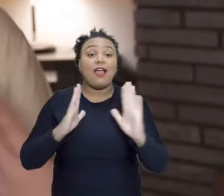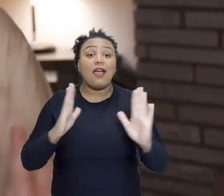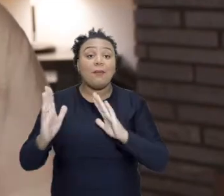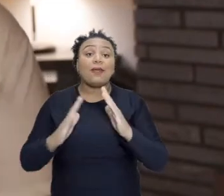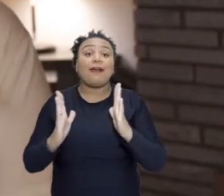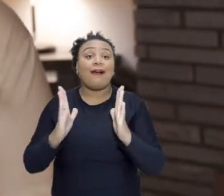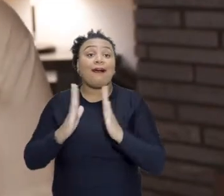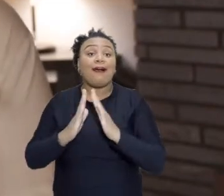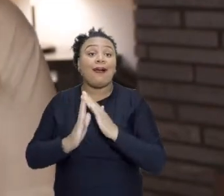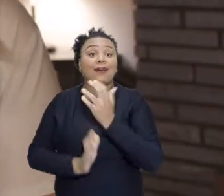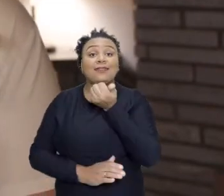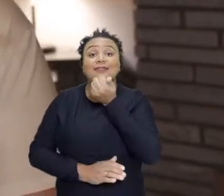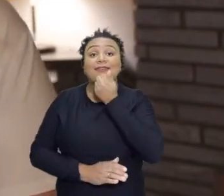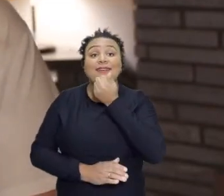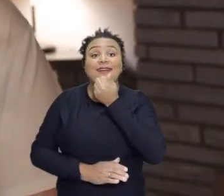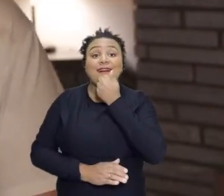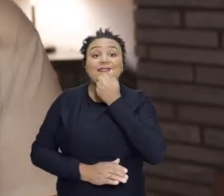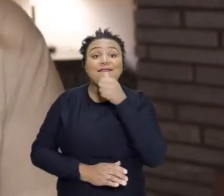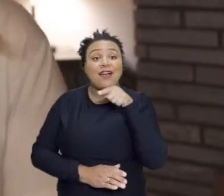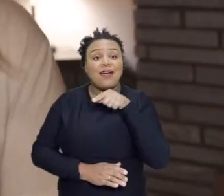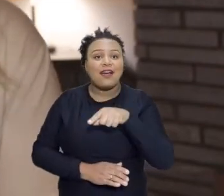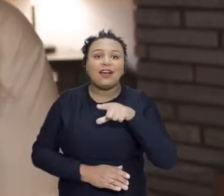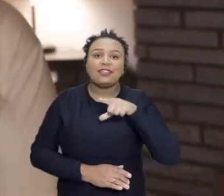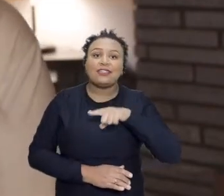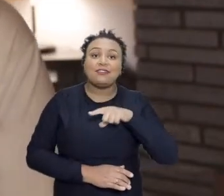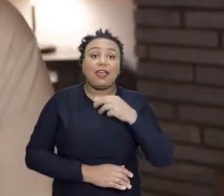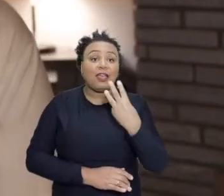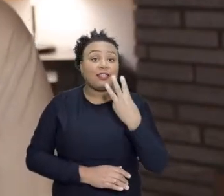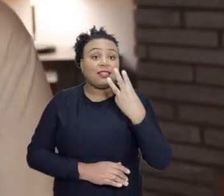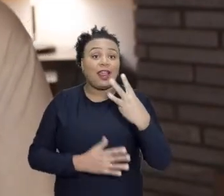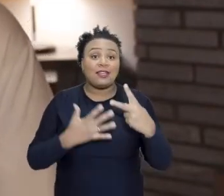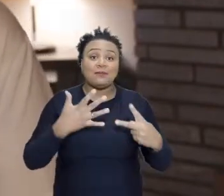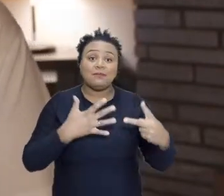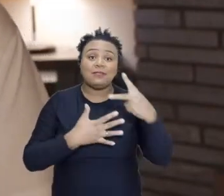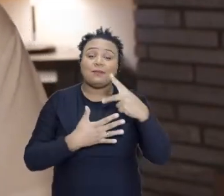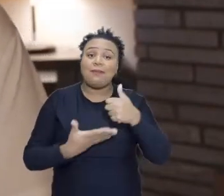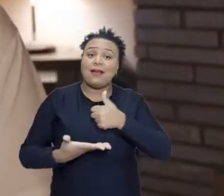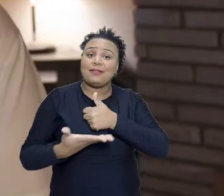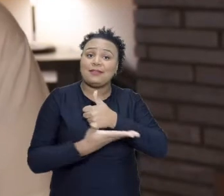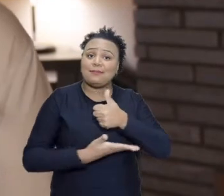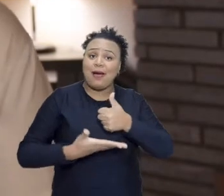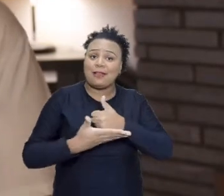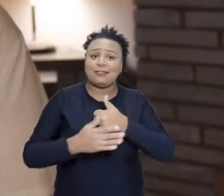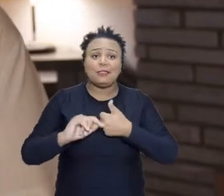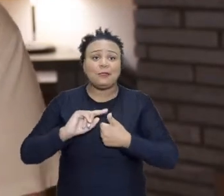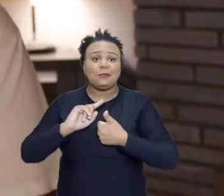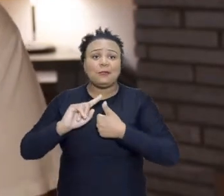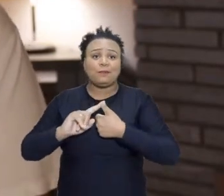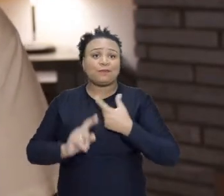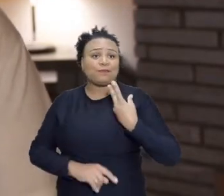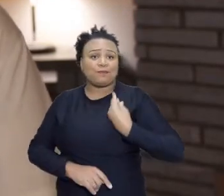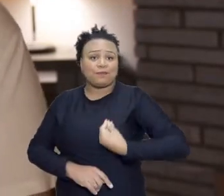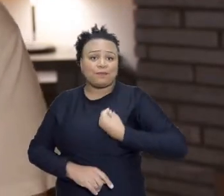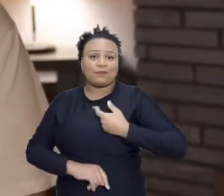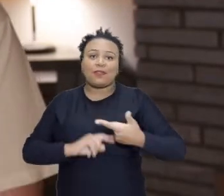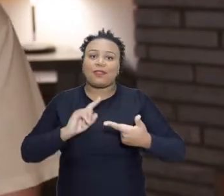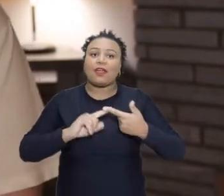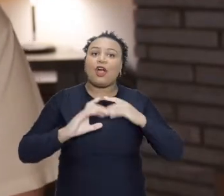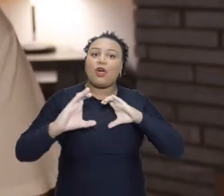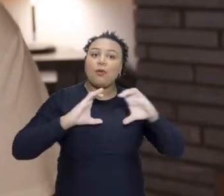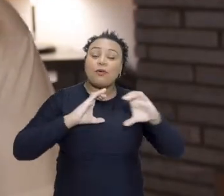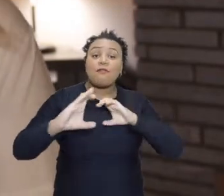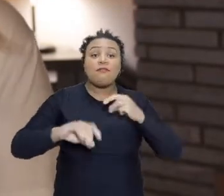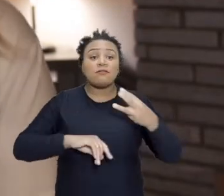no Homem das Cavernas, com os três principais pilares, que são a sobrevivência, a